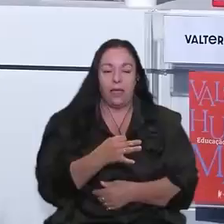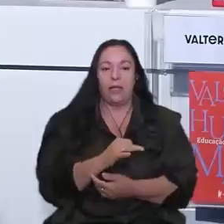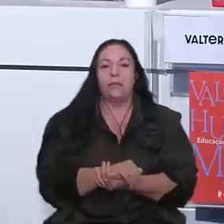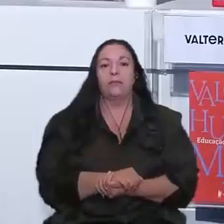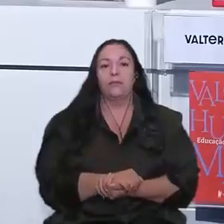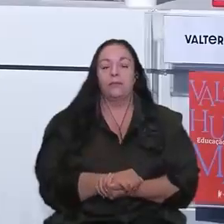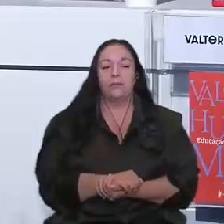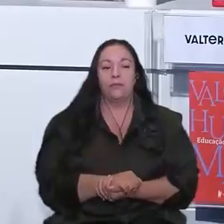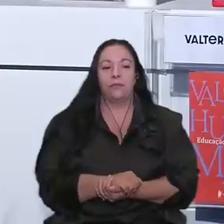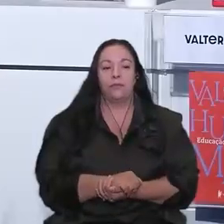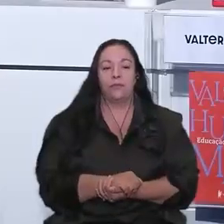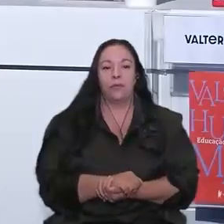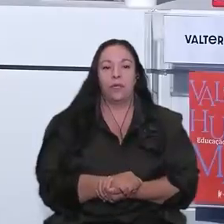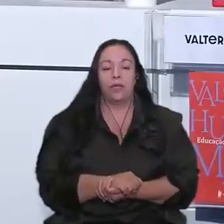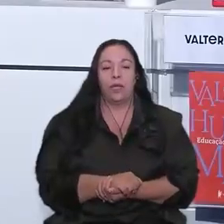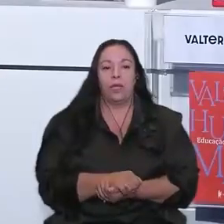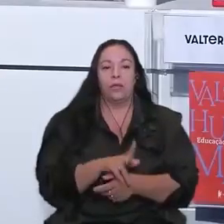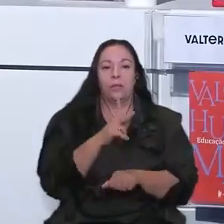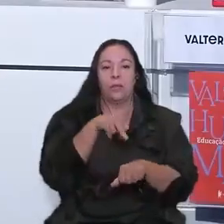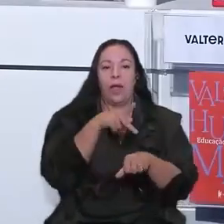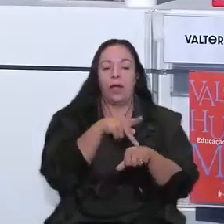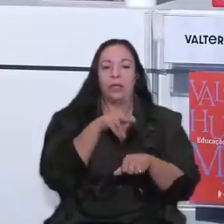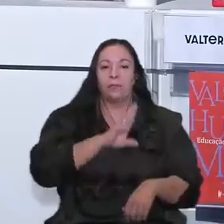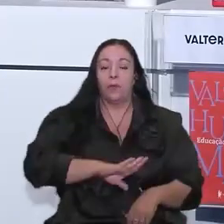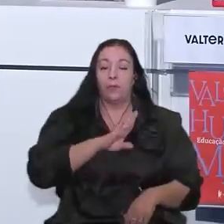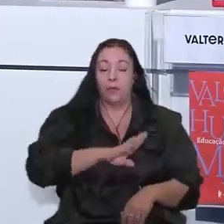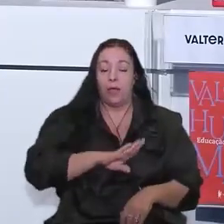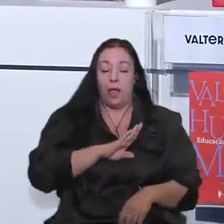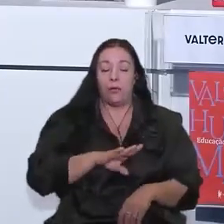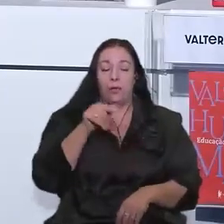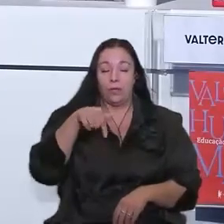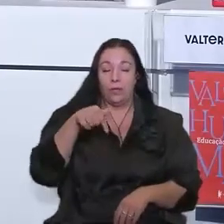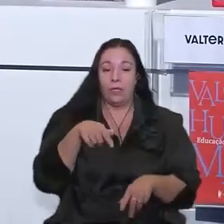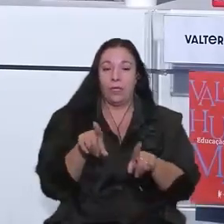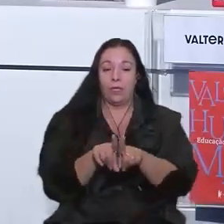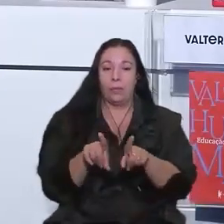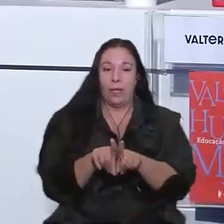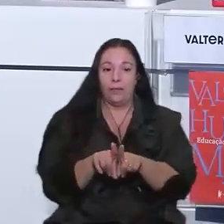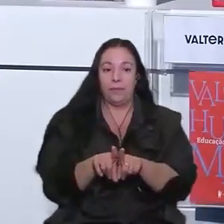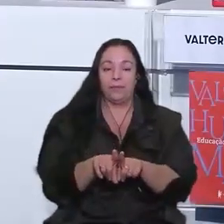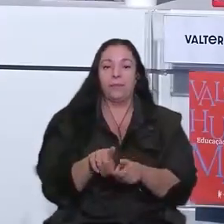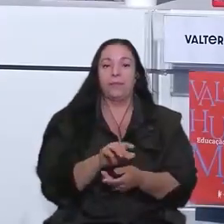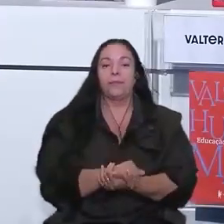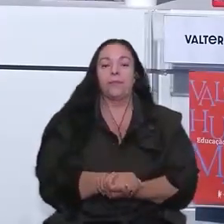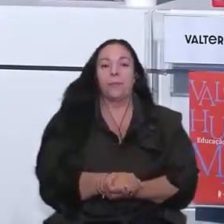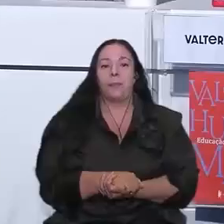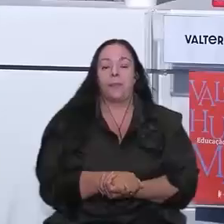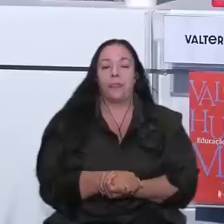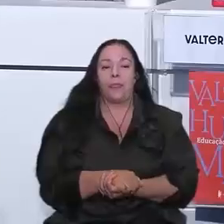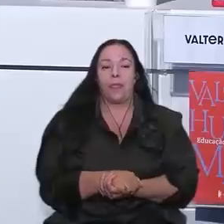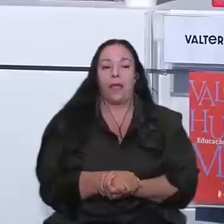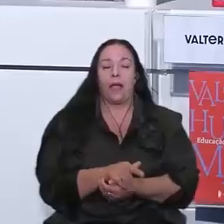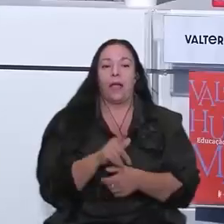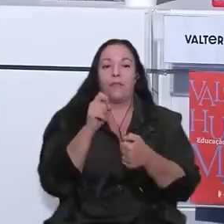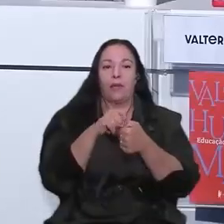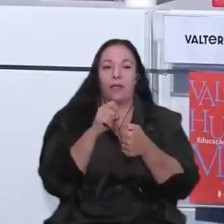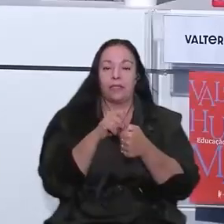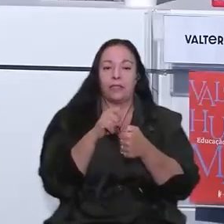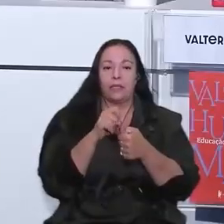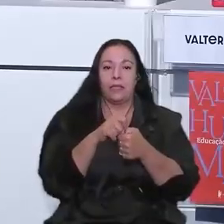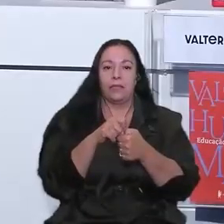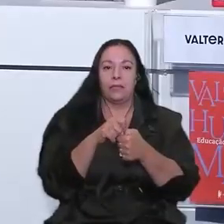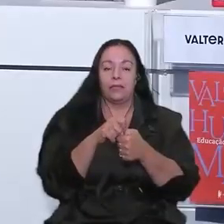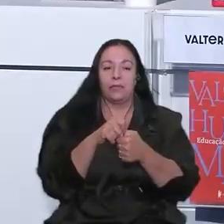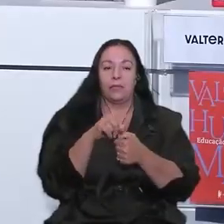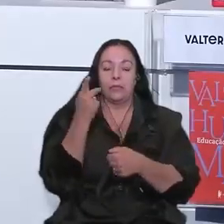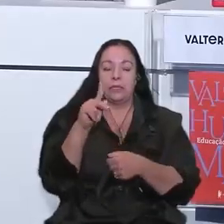batalhas, tanto em Portugal quanto aqui. E Ana Maria Gonçalves está o tempo todo fazendo